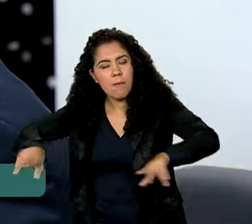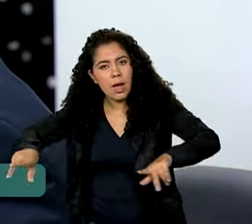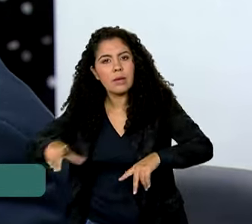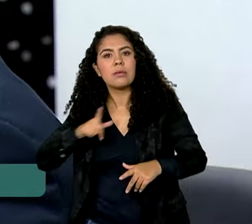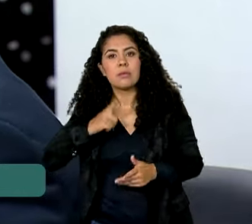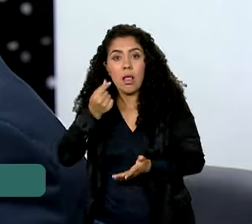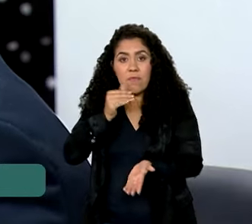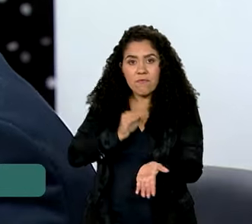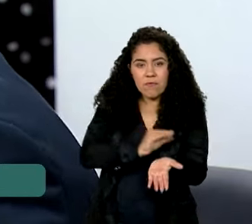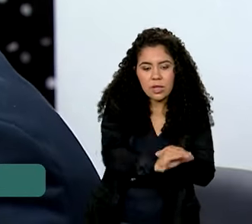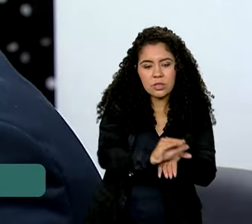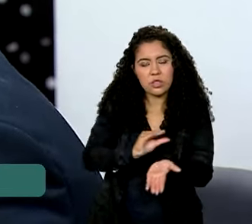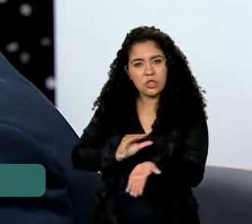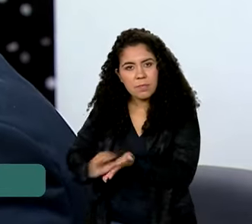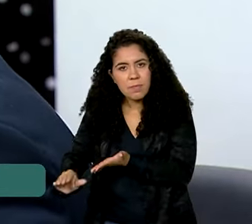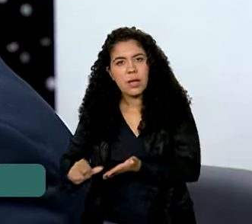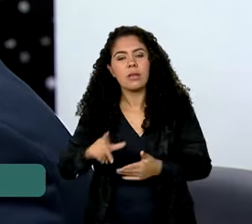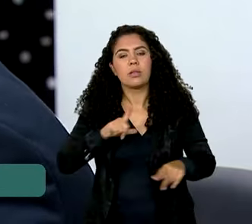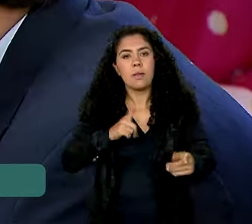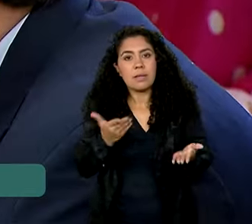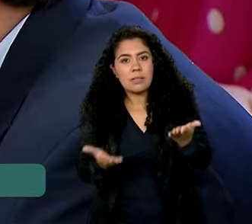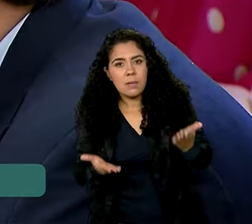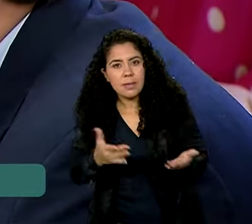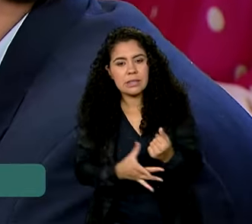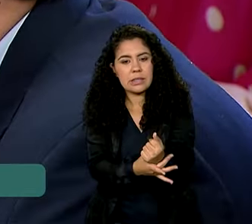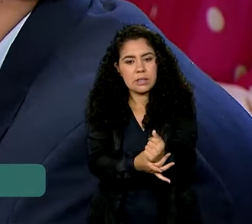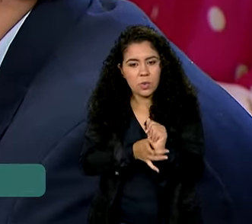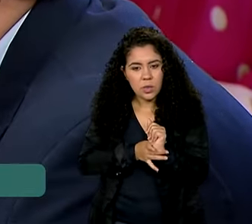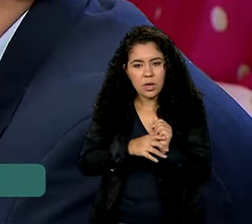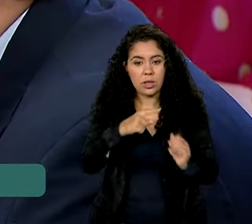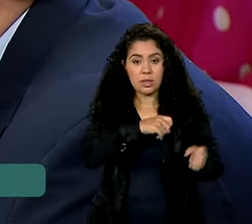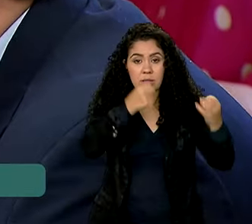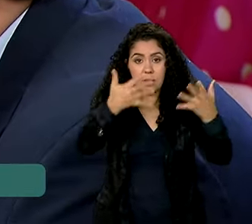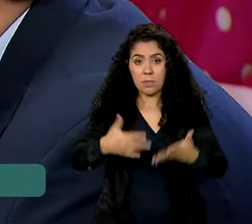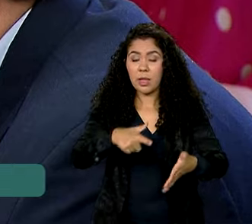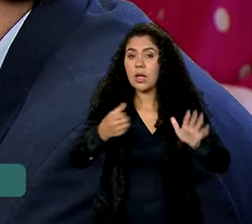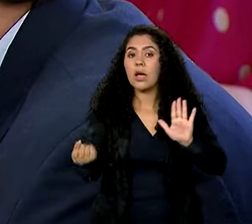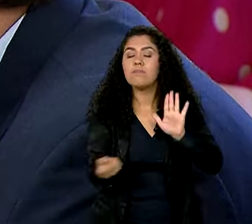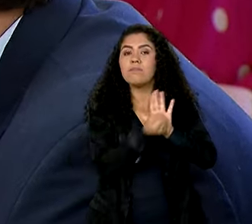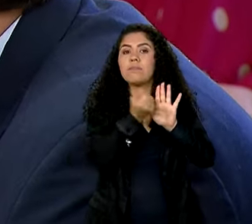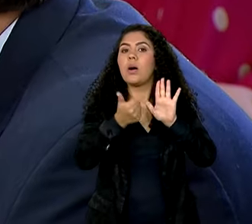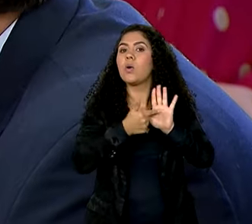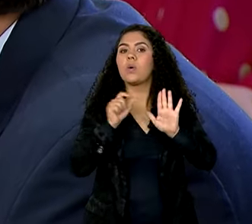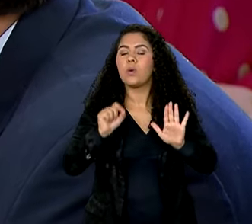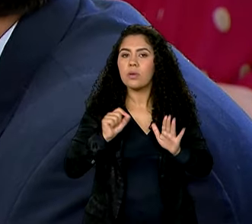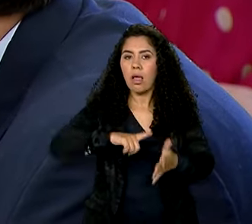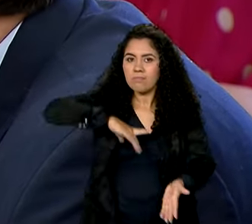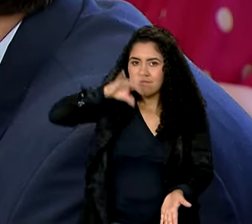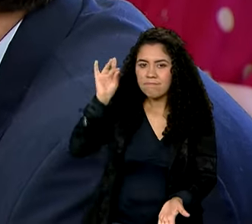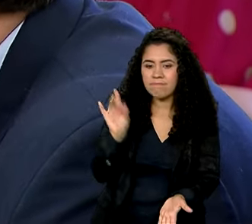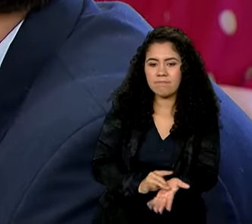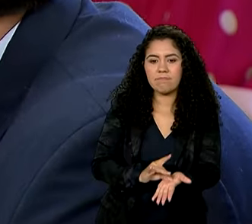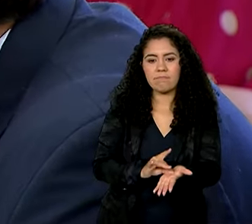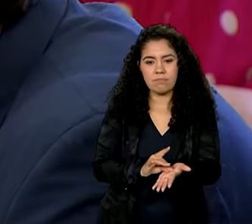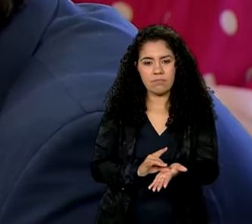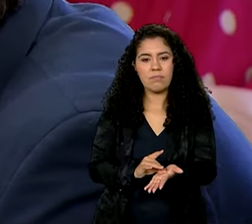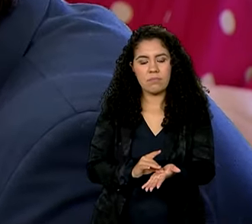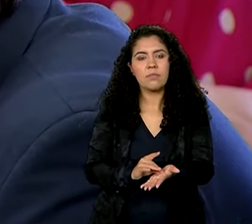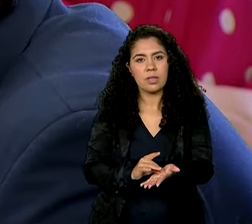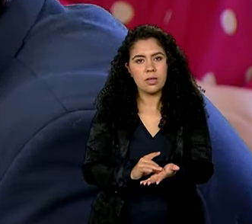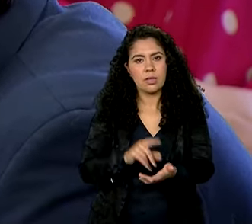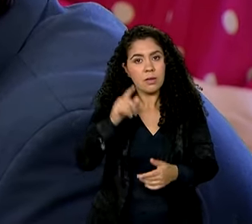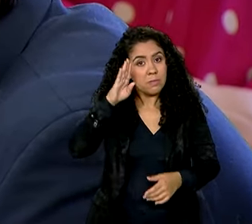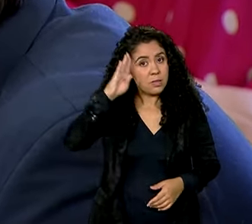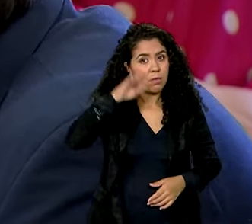investimento: estabilidade, previsibilidade e segurança. Esse ato hoje simboliza a efetividade, ministro, do consensualismo no